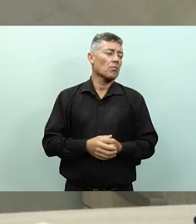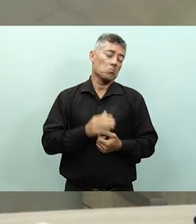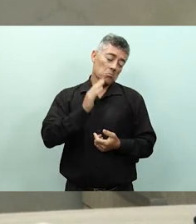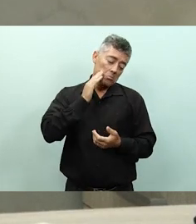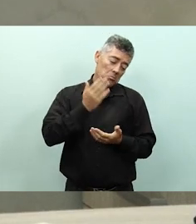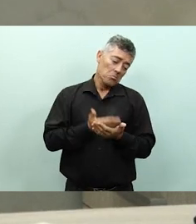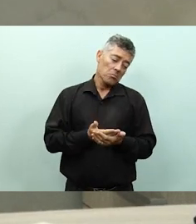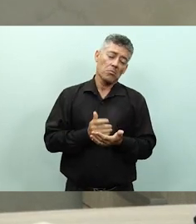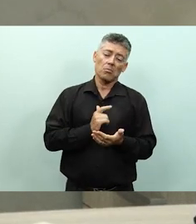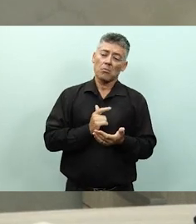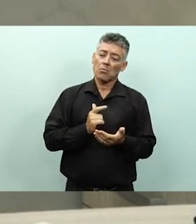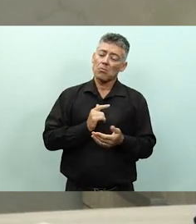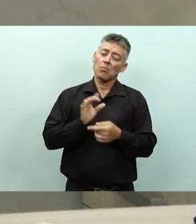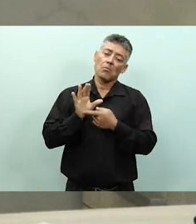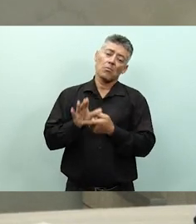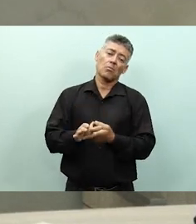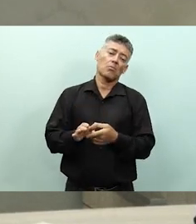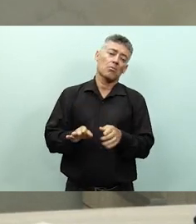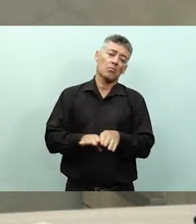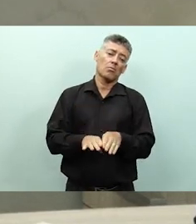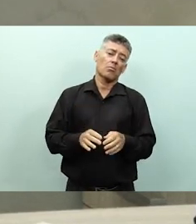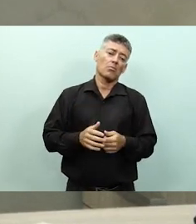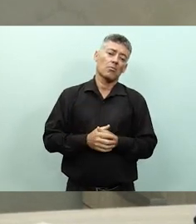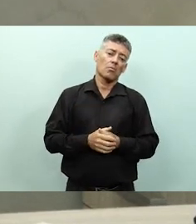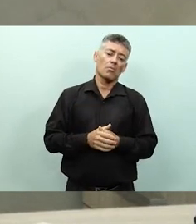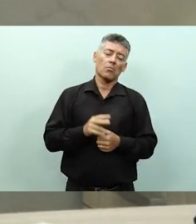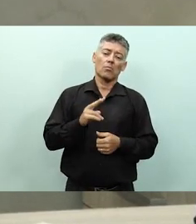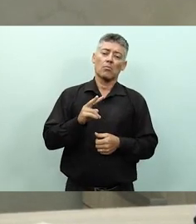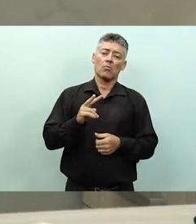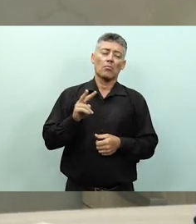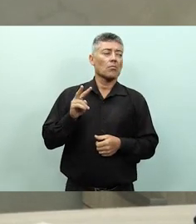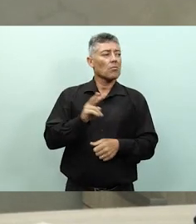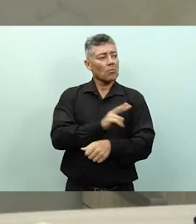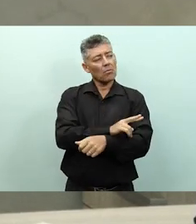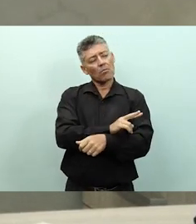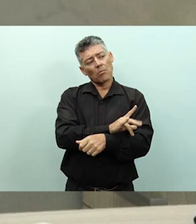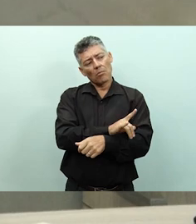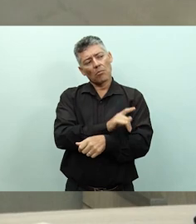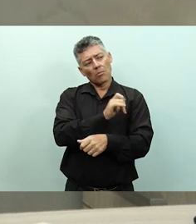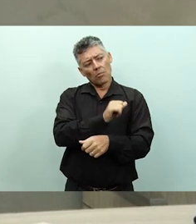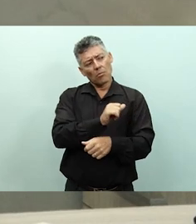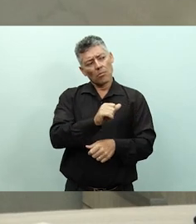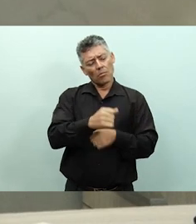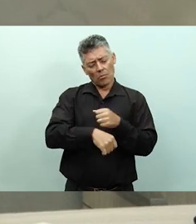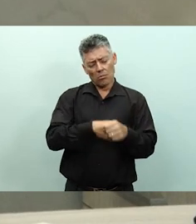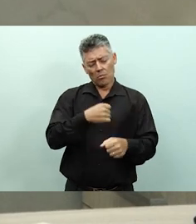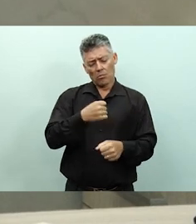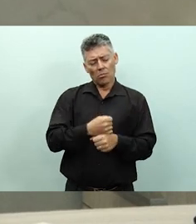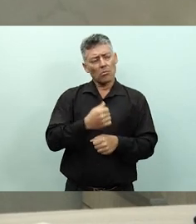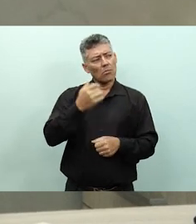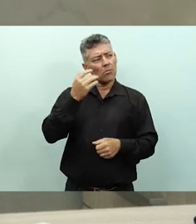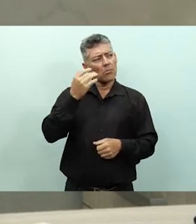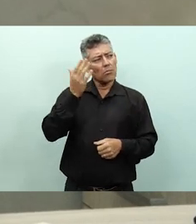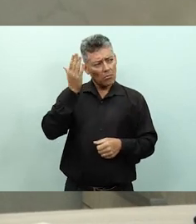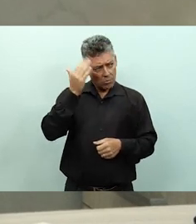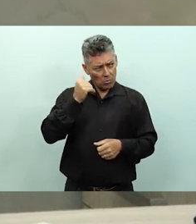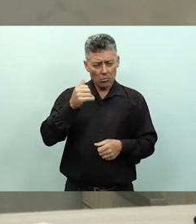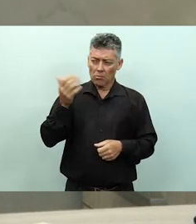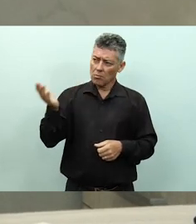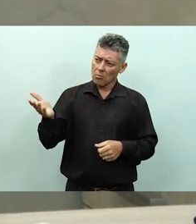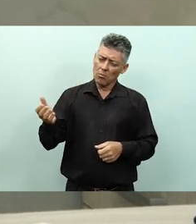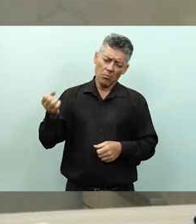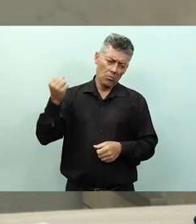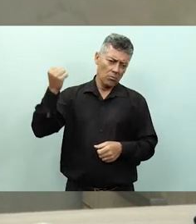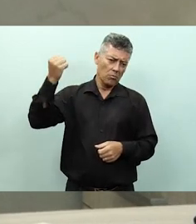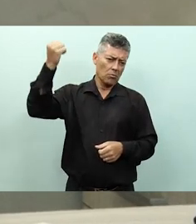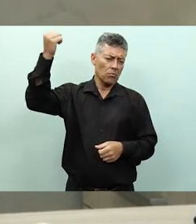acredito que tenha também contribuído para que Vilma chegasse no ano da eleição, embora sabendo que Garibaldi era realmente uma